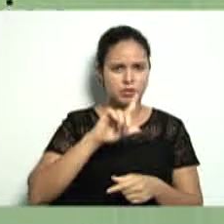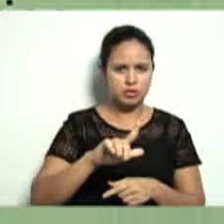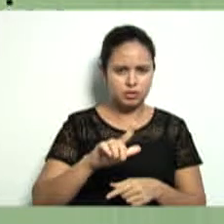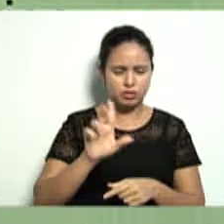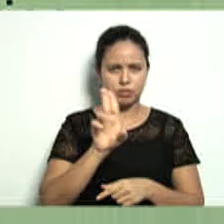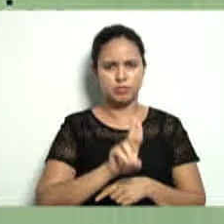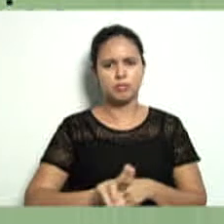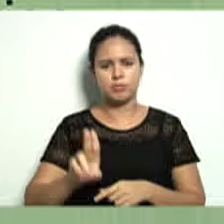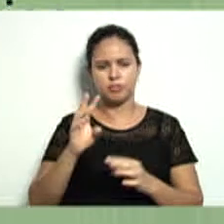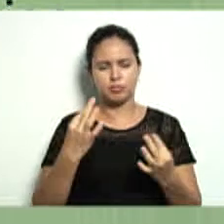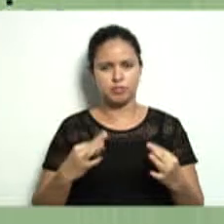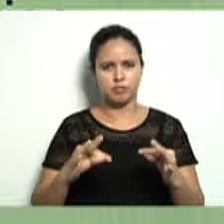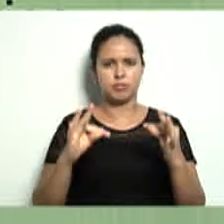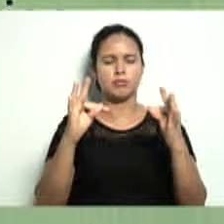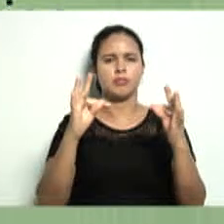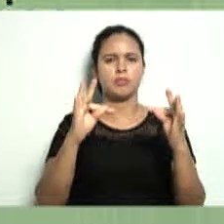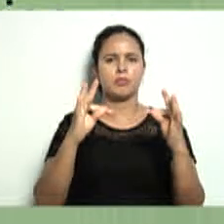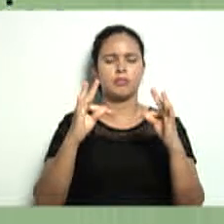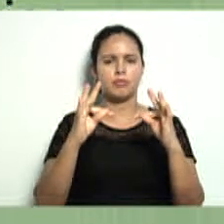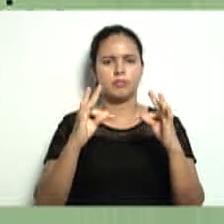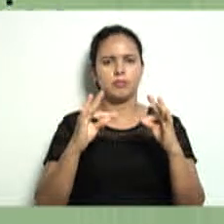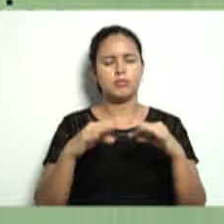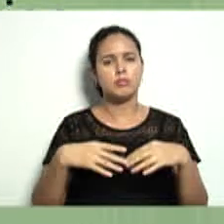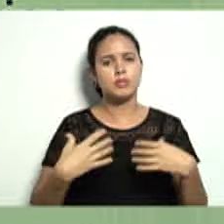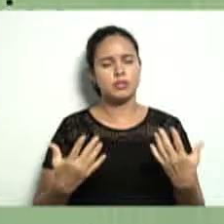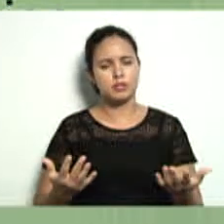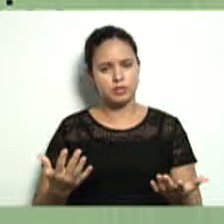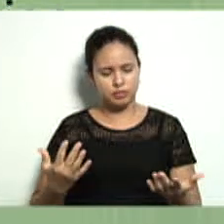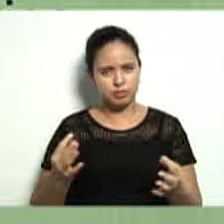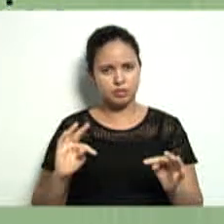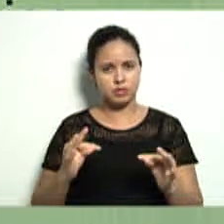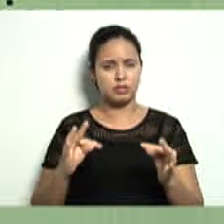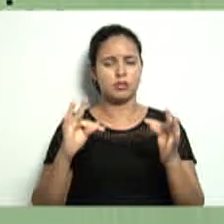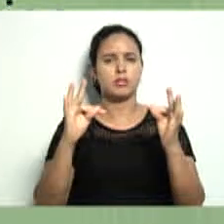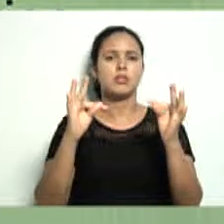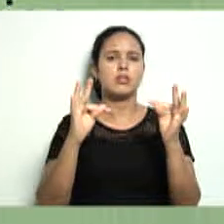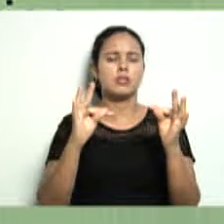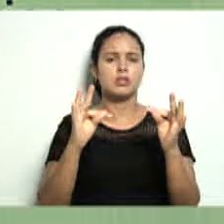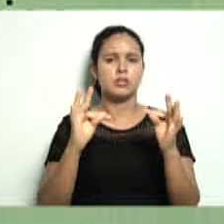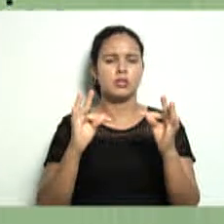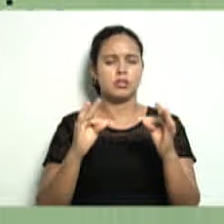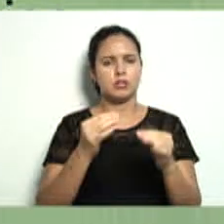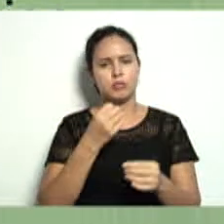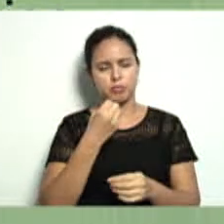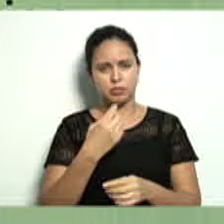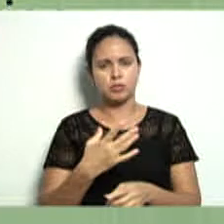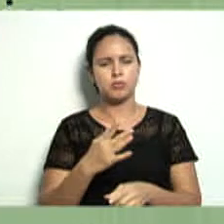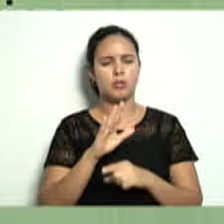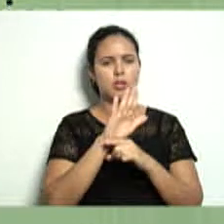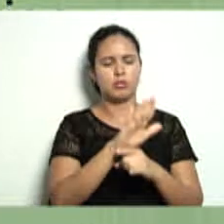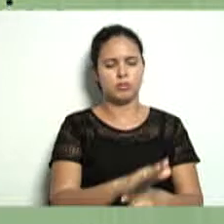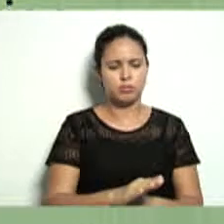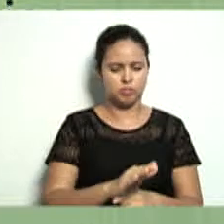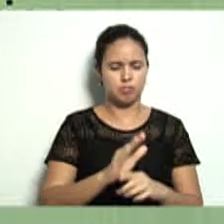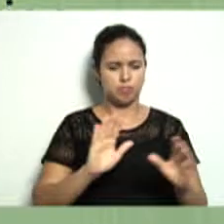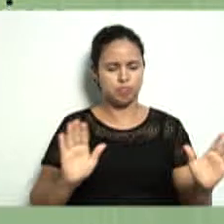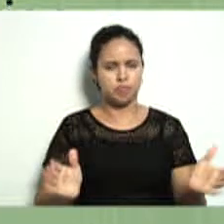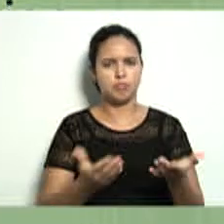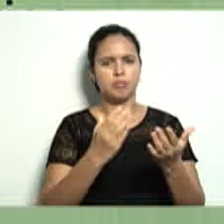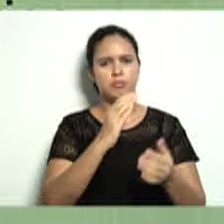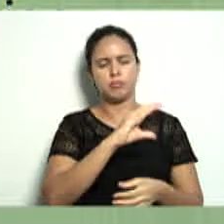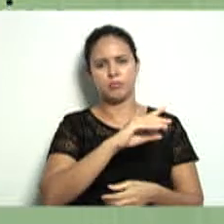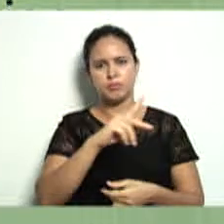possam impulsionar. As tecnologias, as soluções tecnológicas realmente podem impulsionar, mas não é